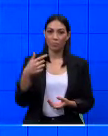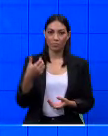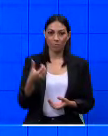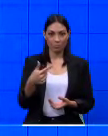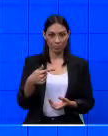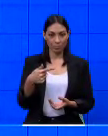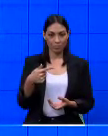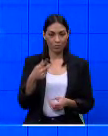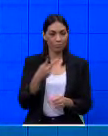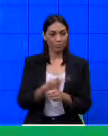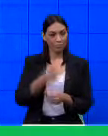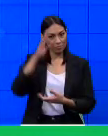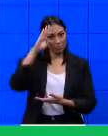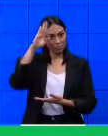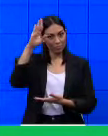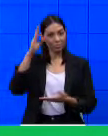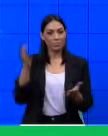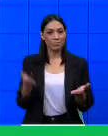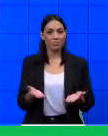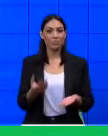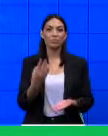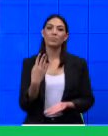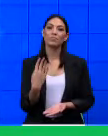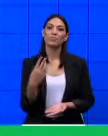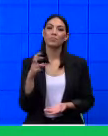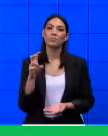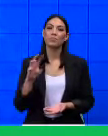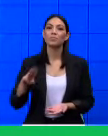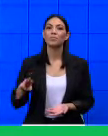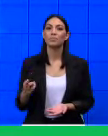2267, que tem prêmio principal hoje de